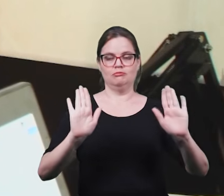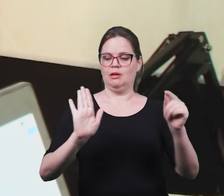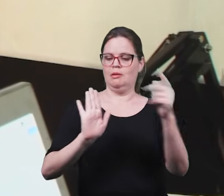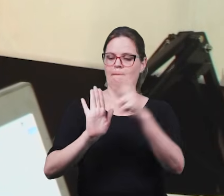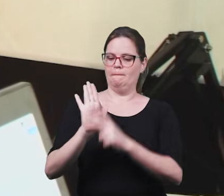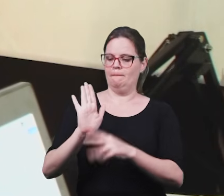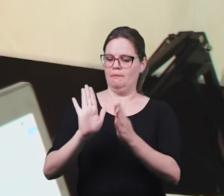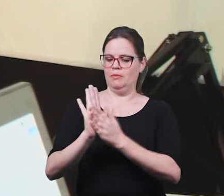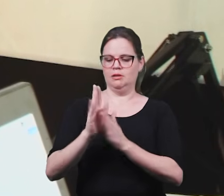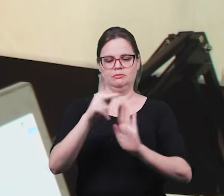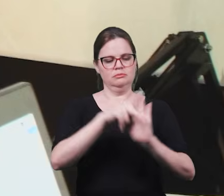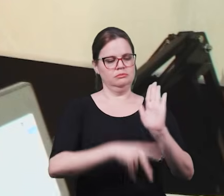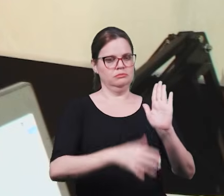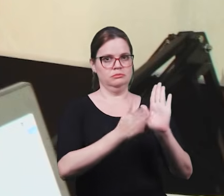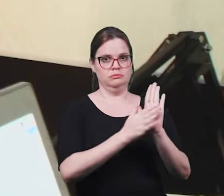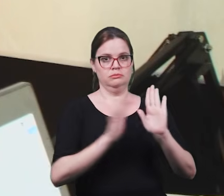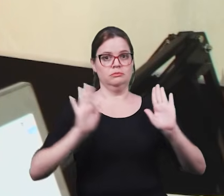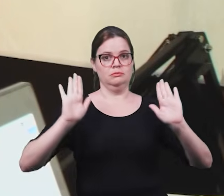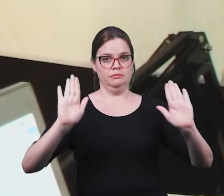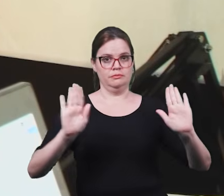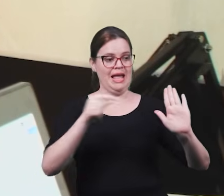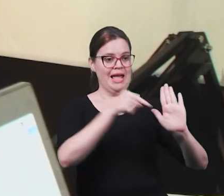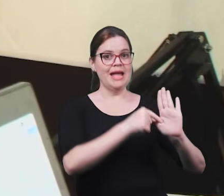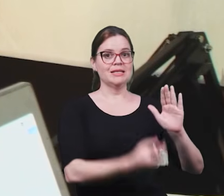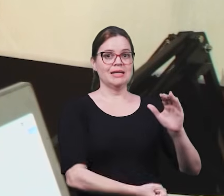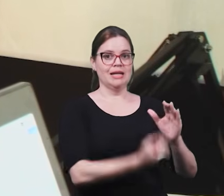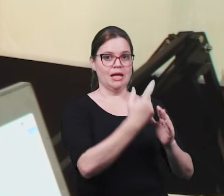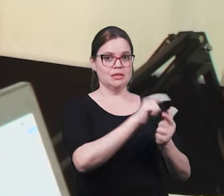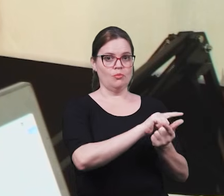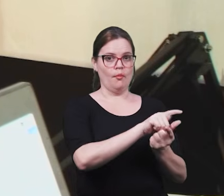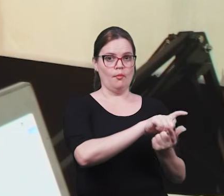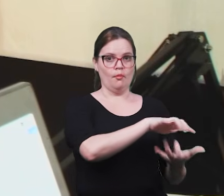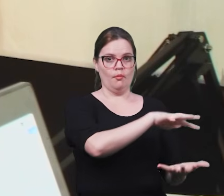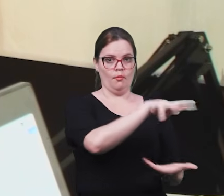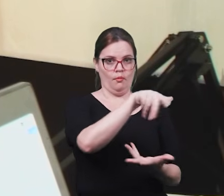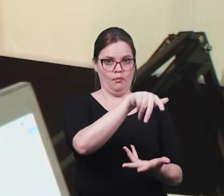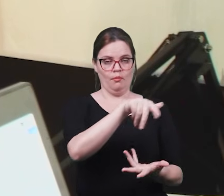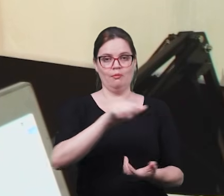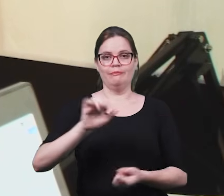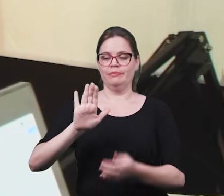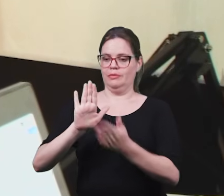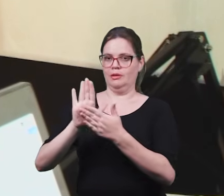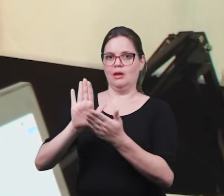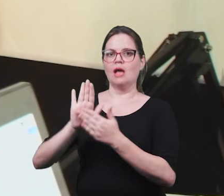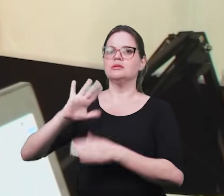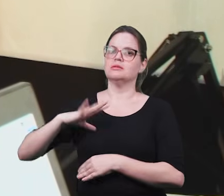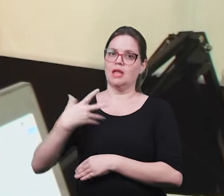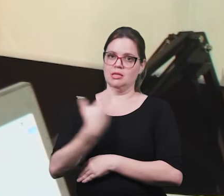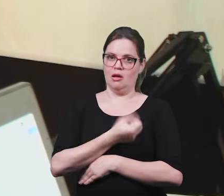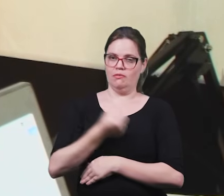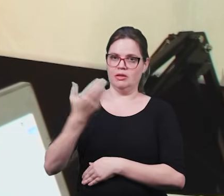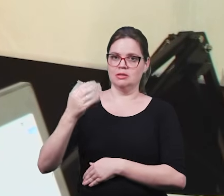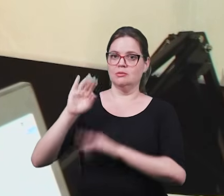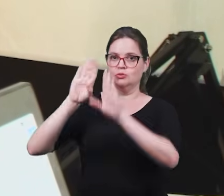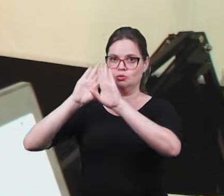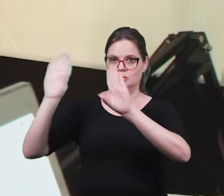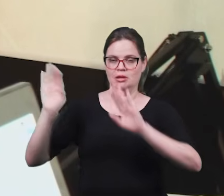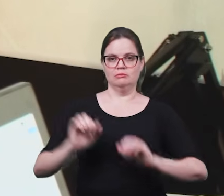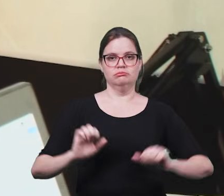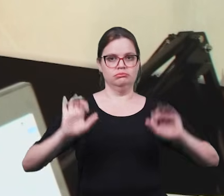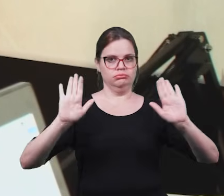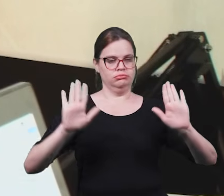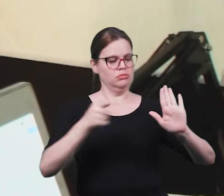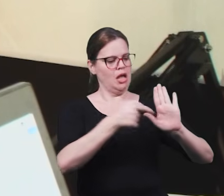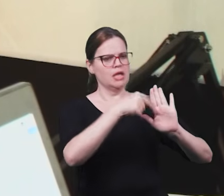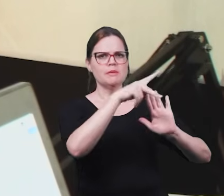bem caracterizados: a criação e a redenção. E quando nós vamos trabalhar esse assunto, por exemplo, a